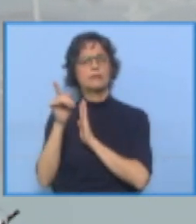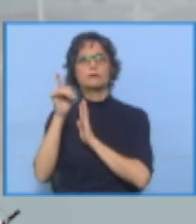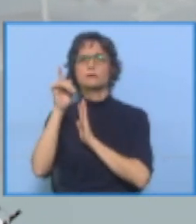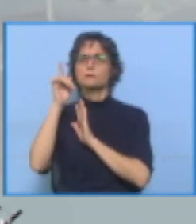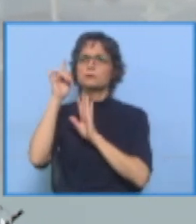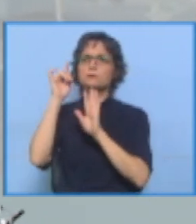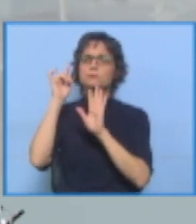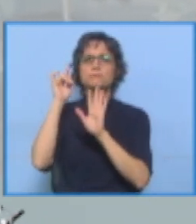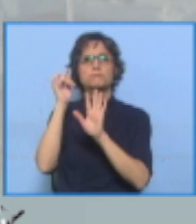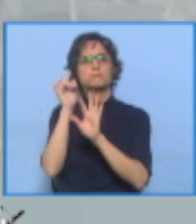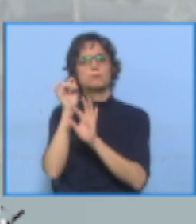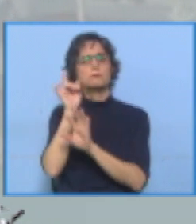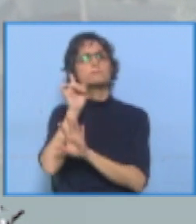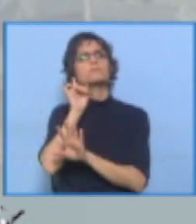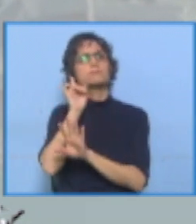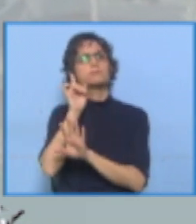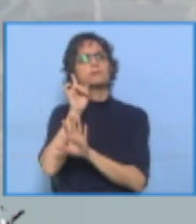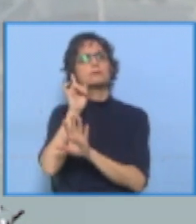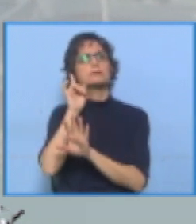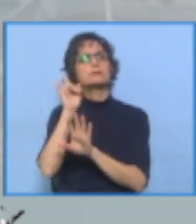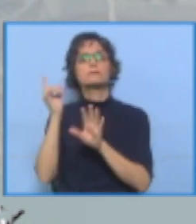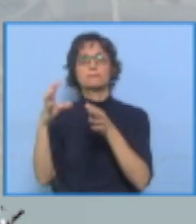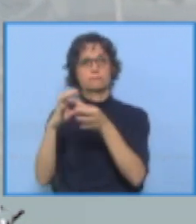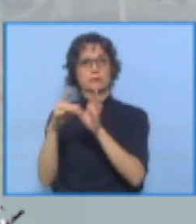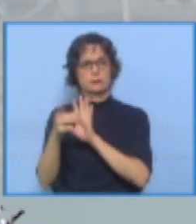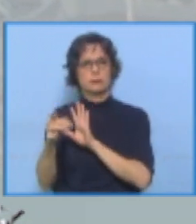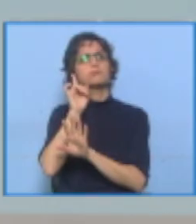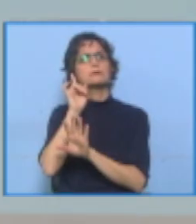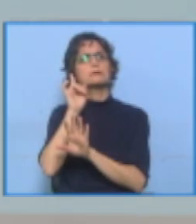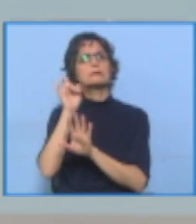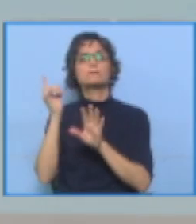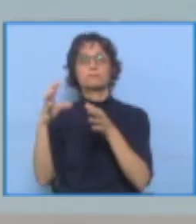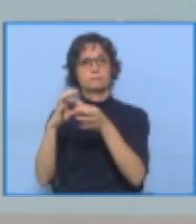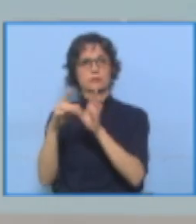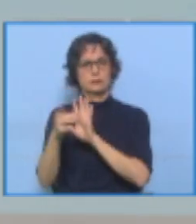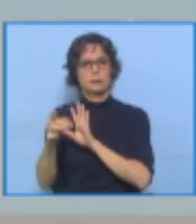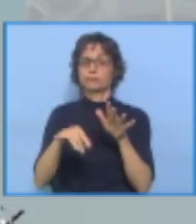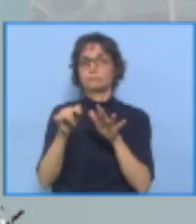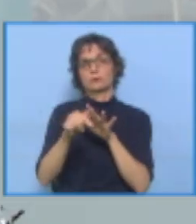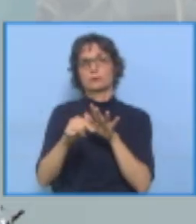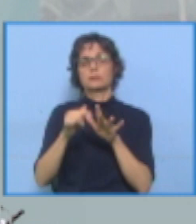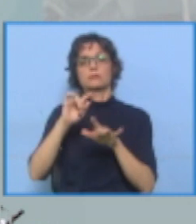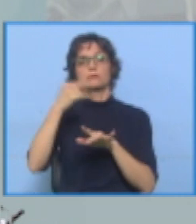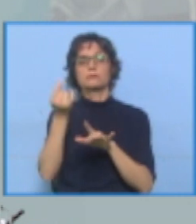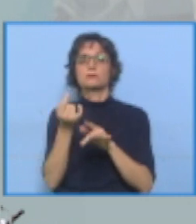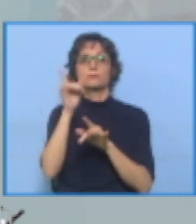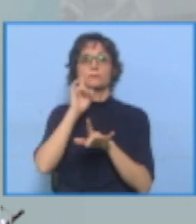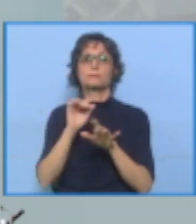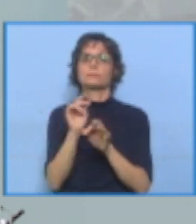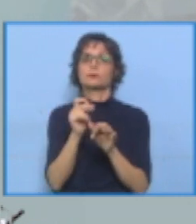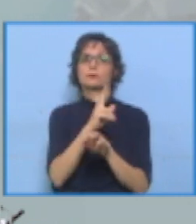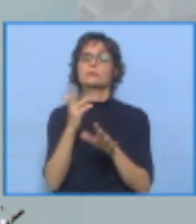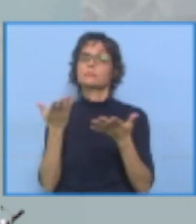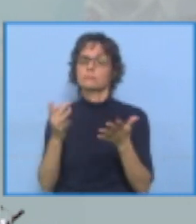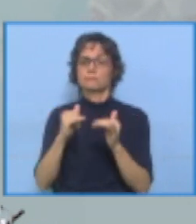critério fundamental. Esse critério é o ponto de partida para o comentário semanal de Graça Franco, com quem falaremos depois de lhe mostrarmos notícias que marcam a